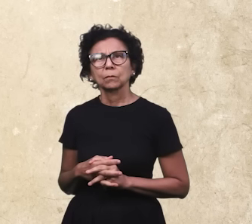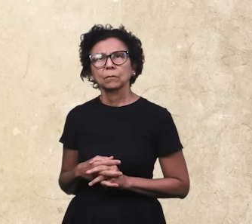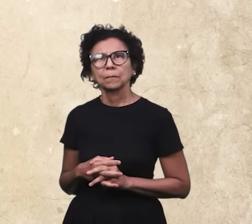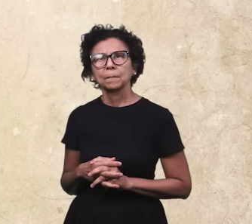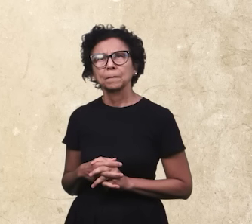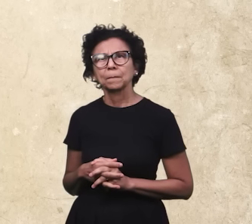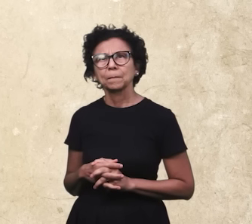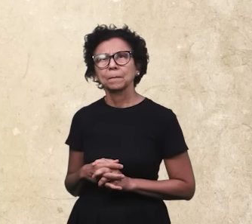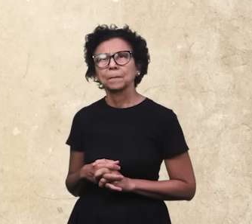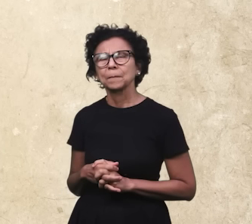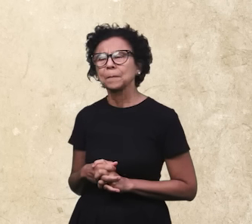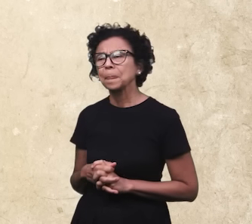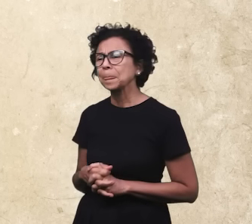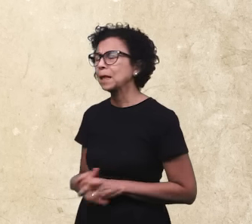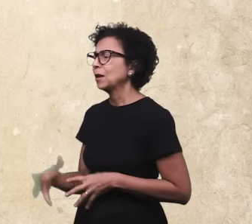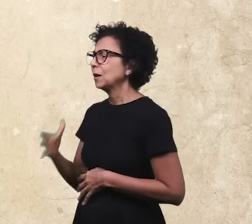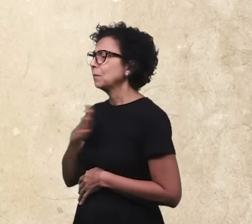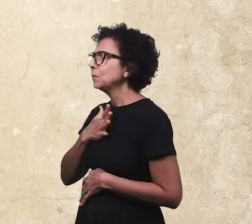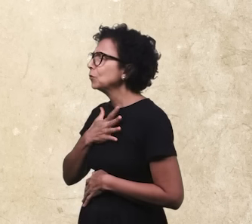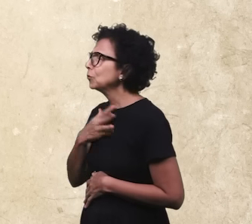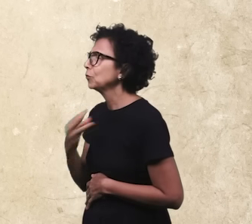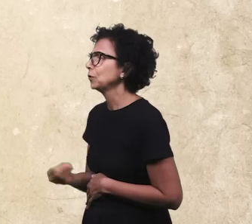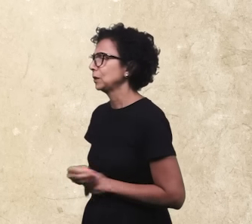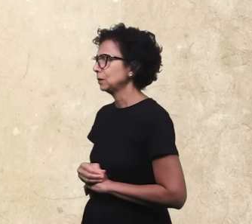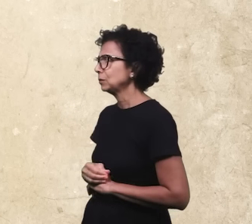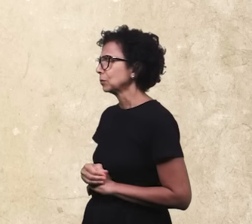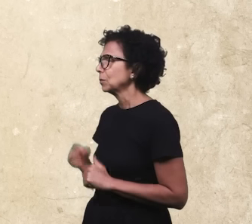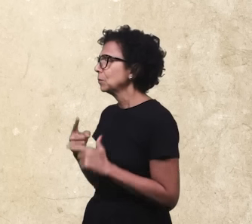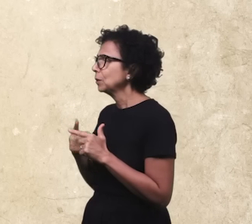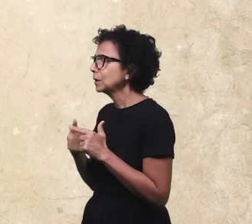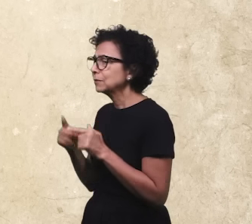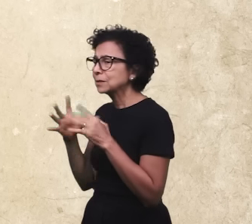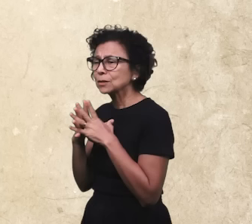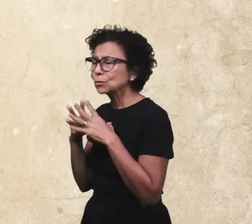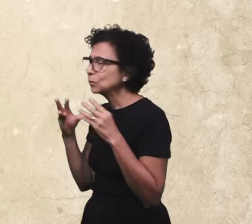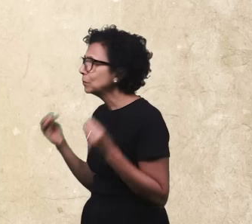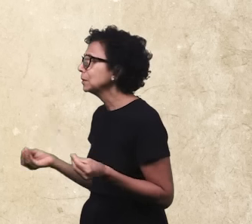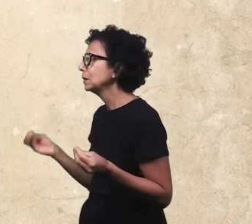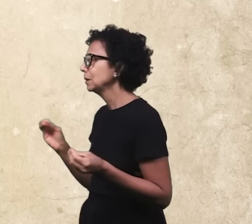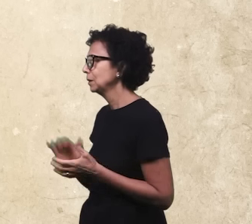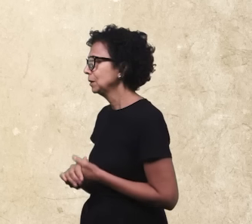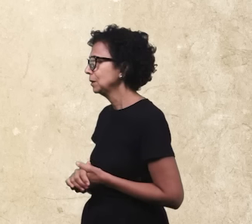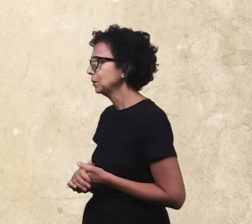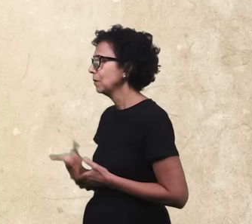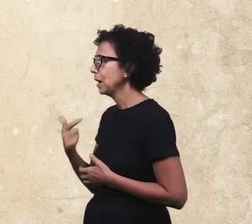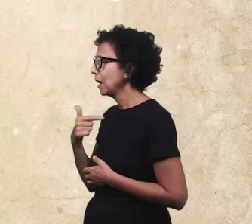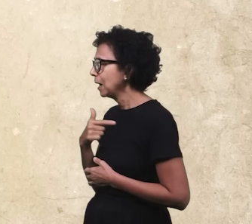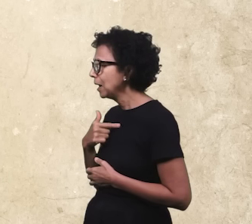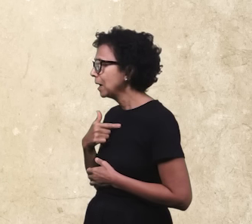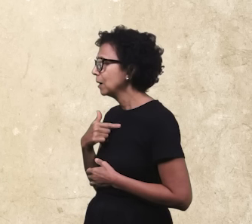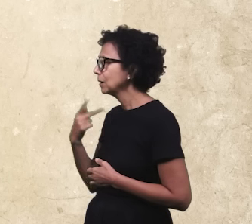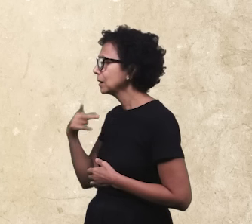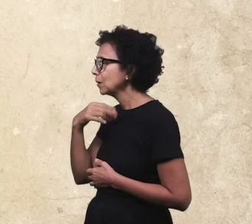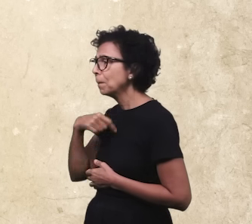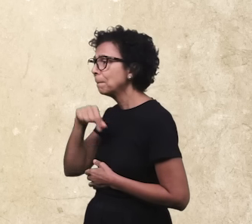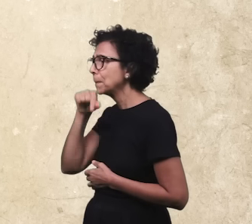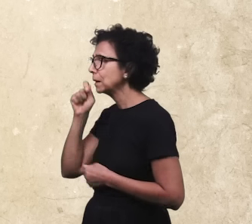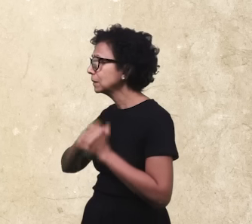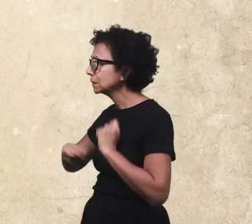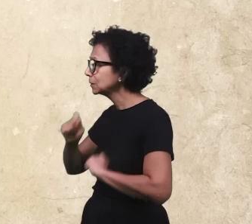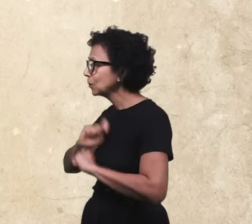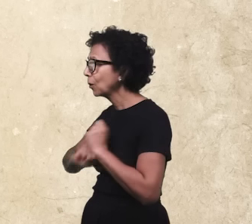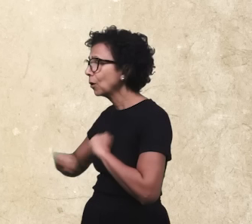a palavra assim, mas por que fizeste assim conosco? Não é? Por que fizeste assim conosco? Eu e teu pai, ansiosos,